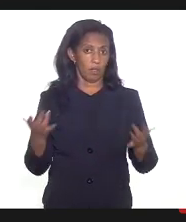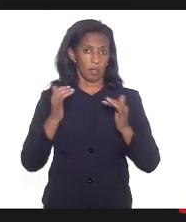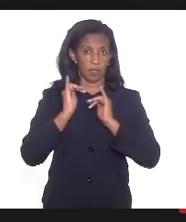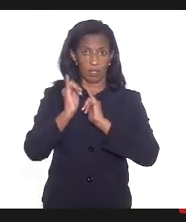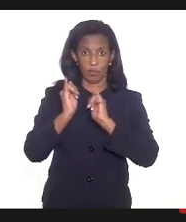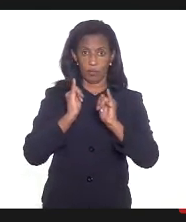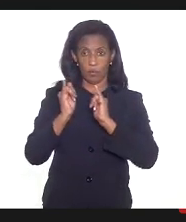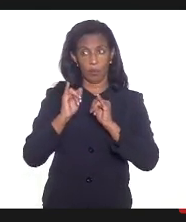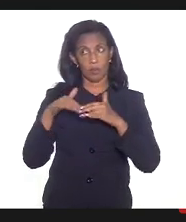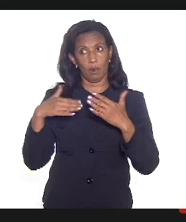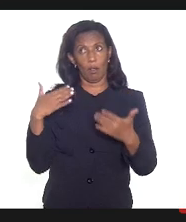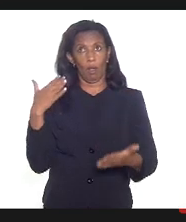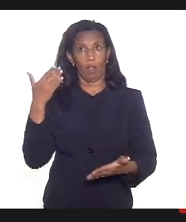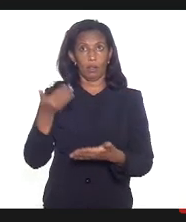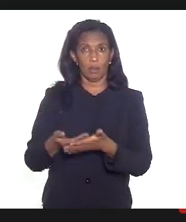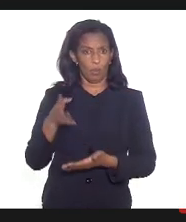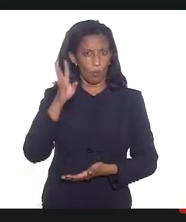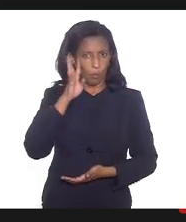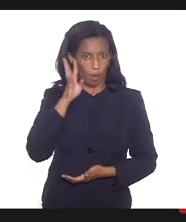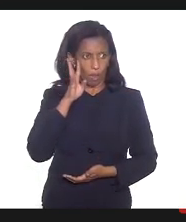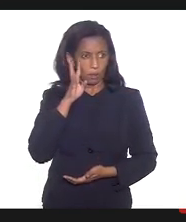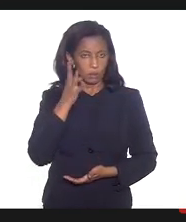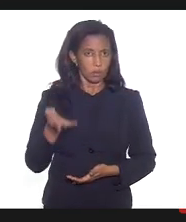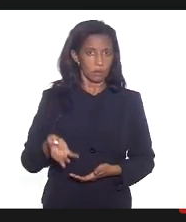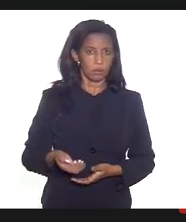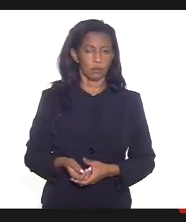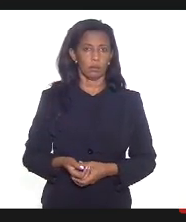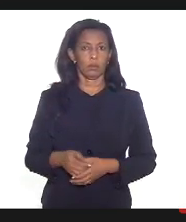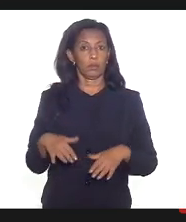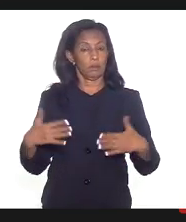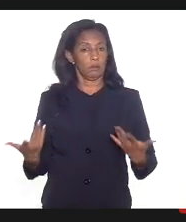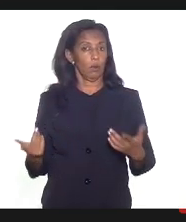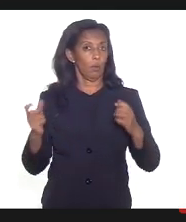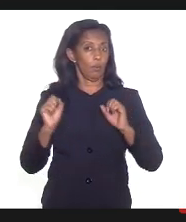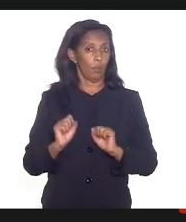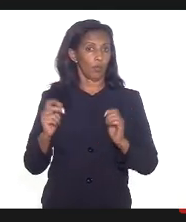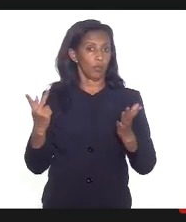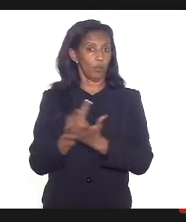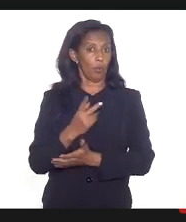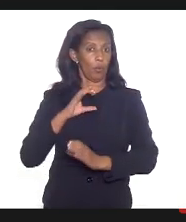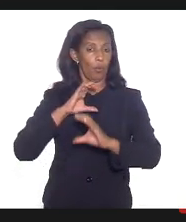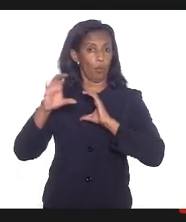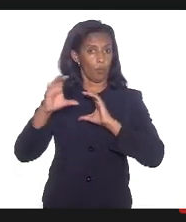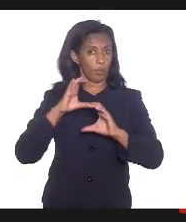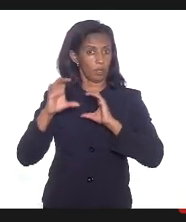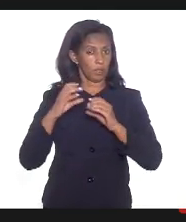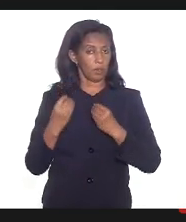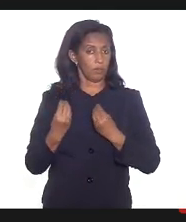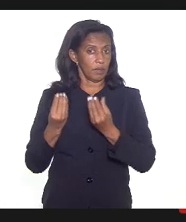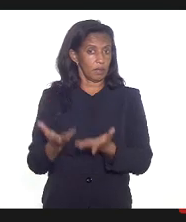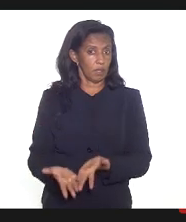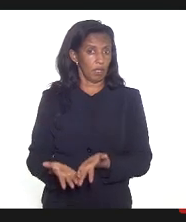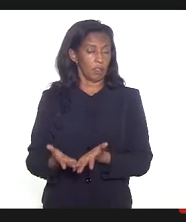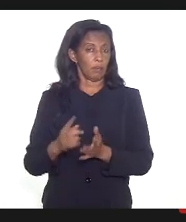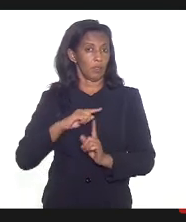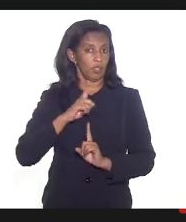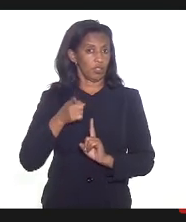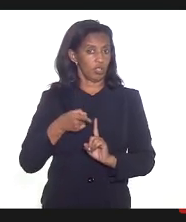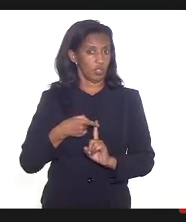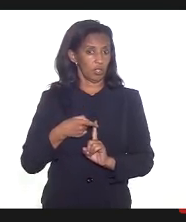deve sair até quarta é isso né e provavelmente a comunicação vai ser dada para